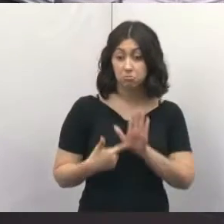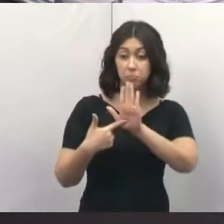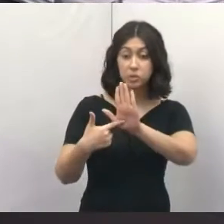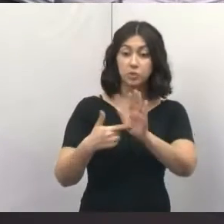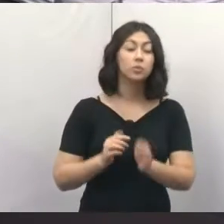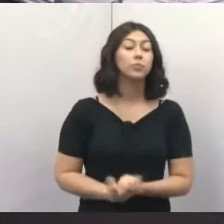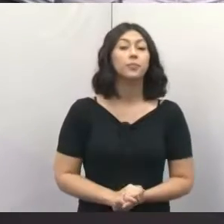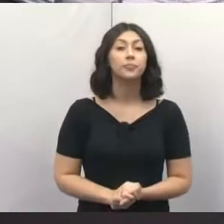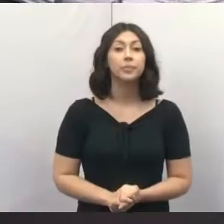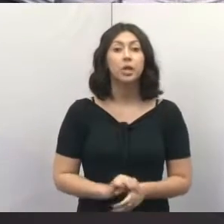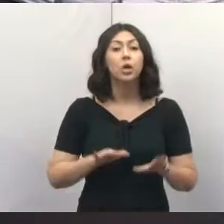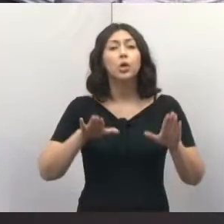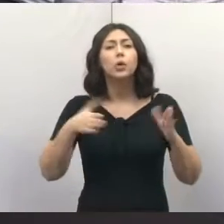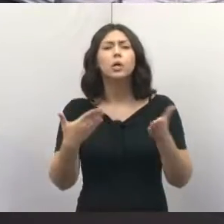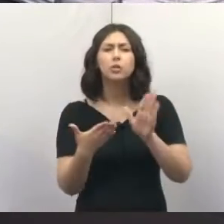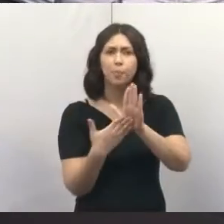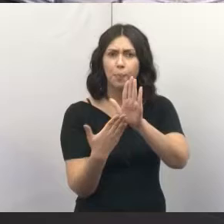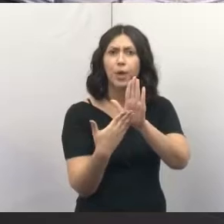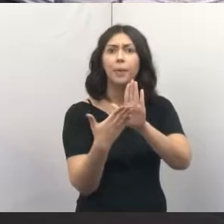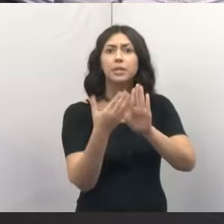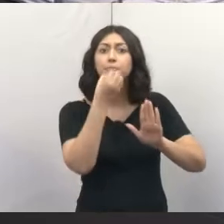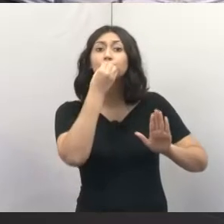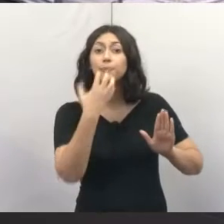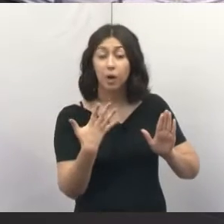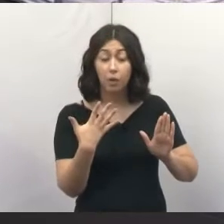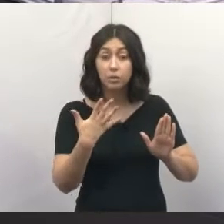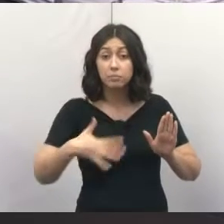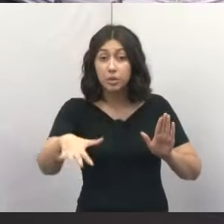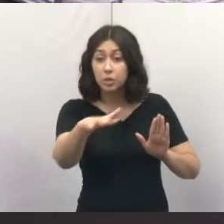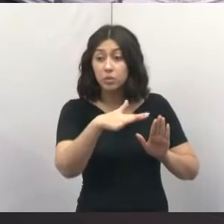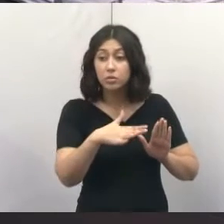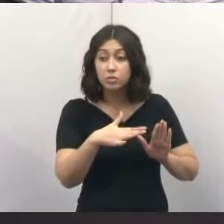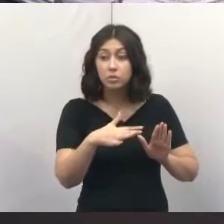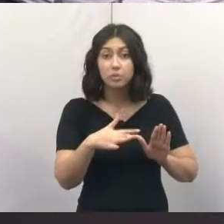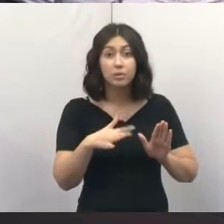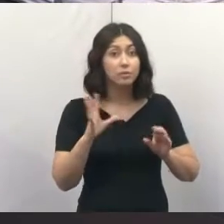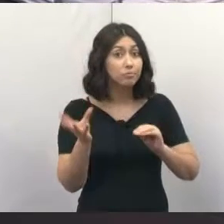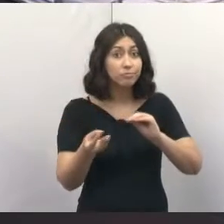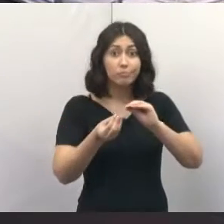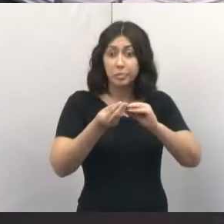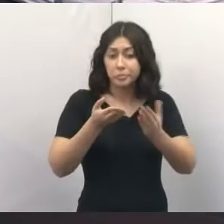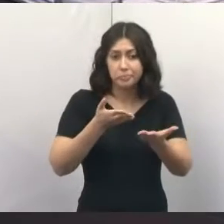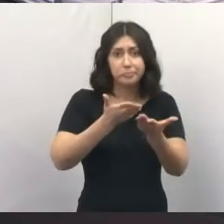sinalizou, quando for uma proposta boa para o município, será aprovada a emenda.